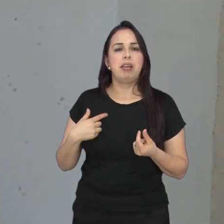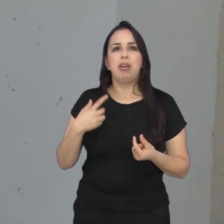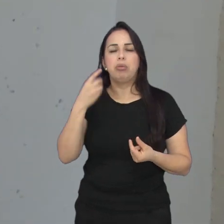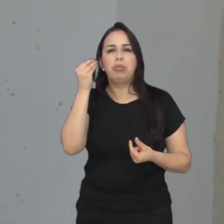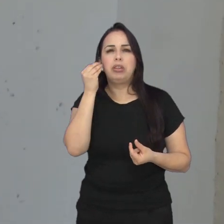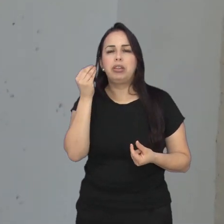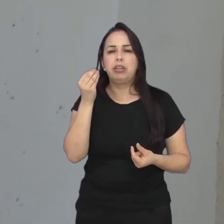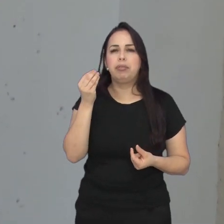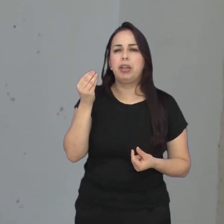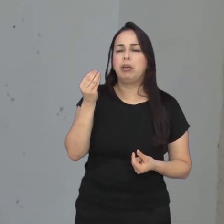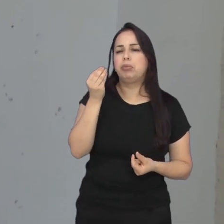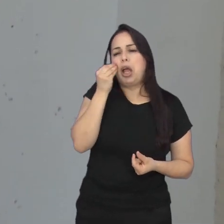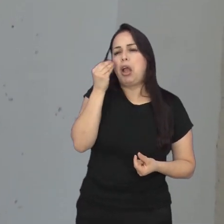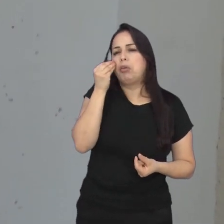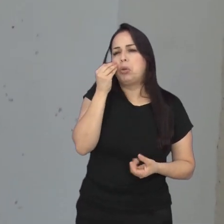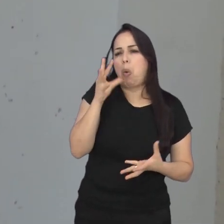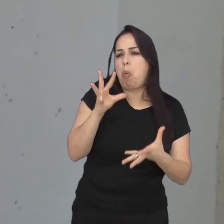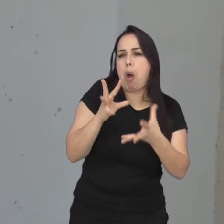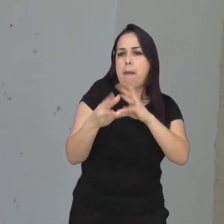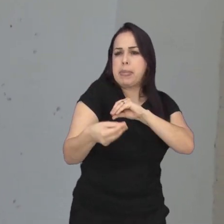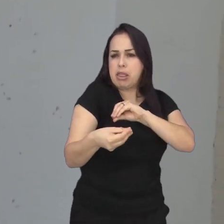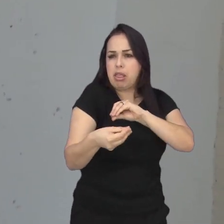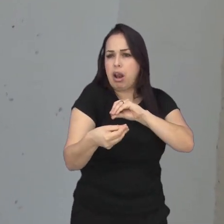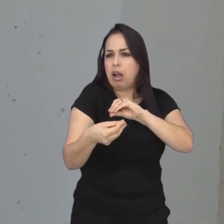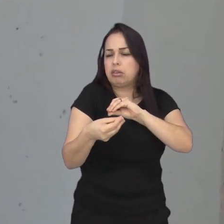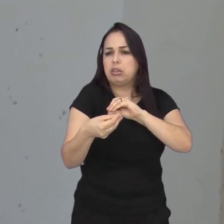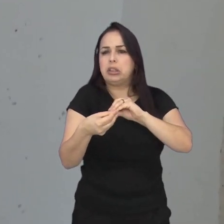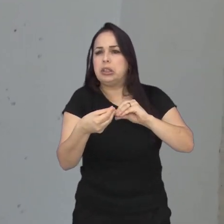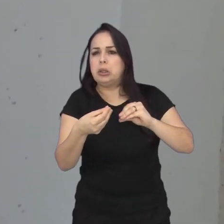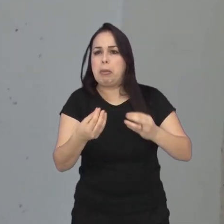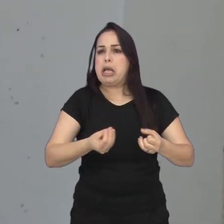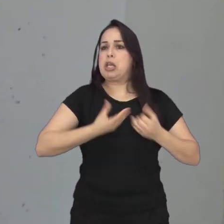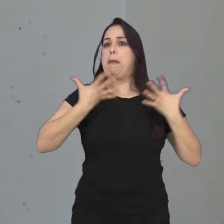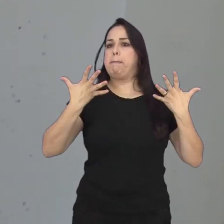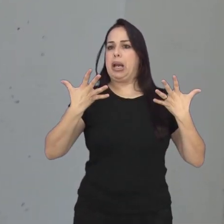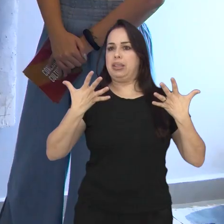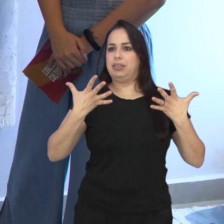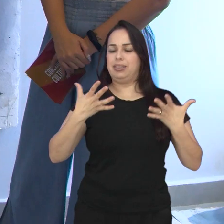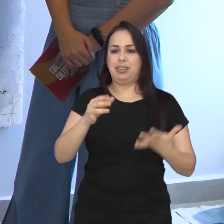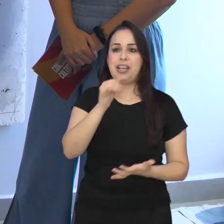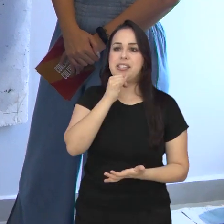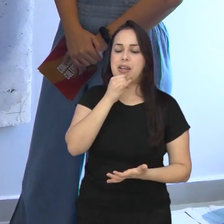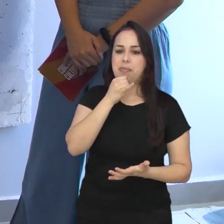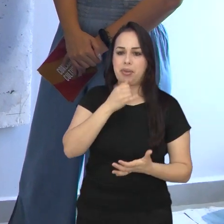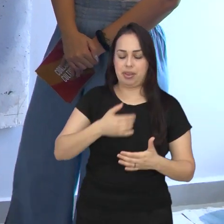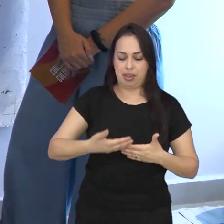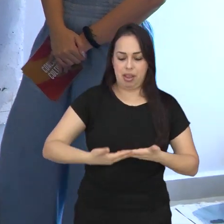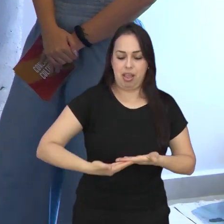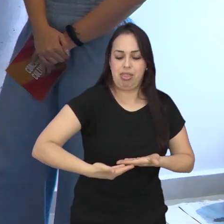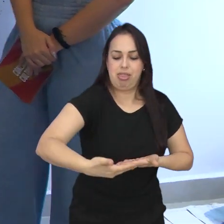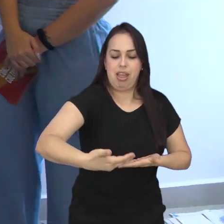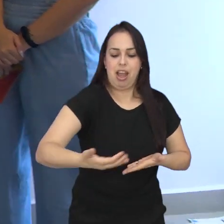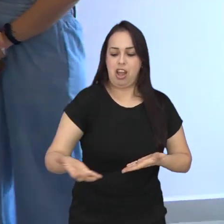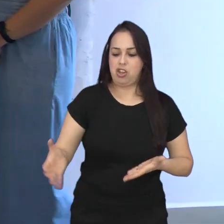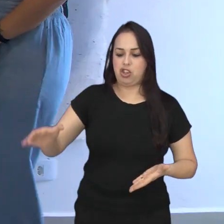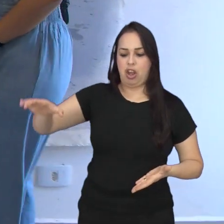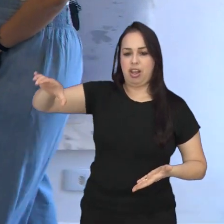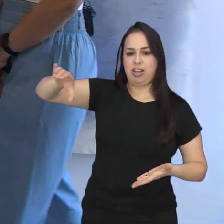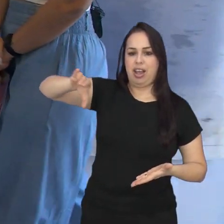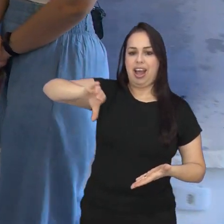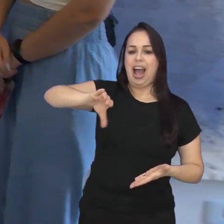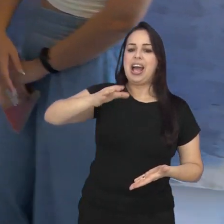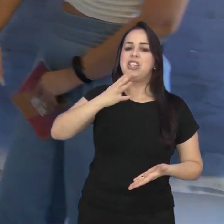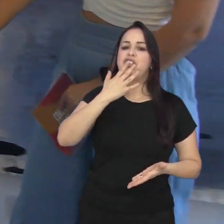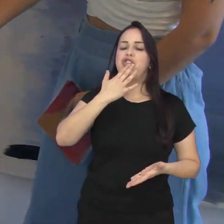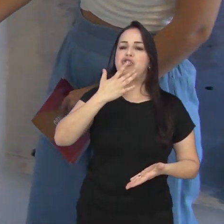o imprevisível no meu trabalho. Eu gosto de trabalhar com isso. Né? Então, quando eu jogo, quando eu tenho a tinta no meu trabalho... Vou pegar